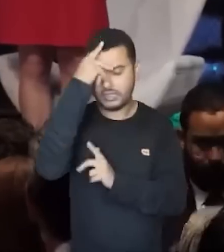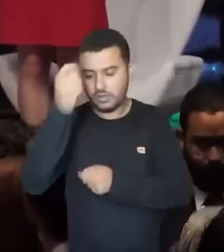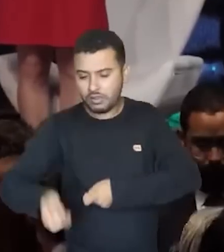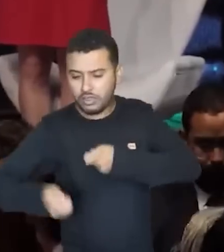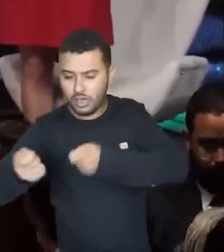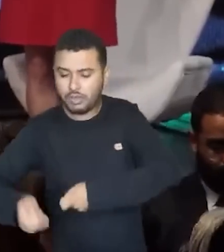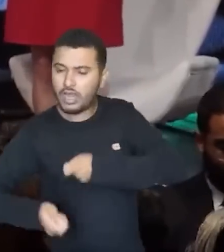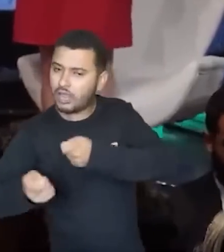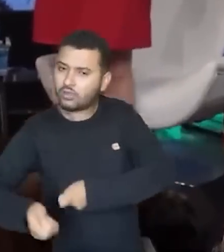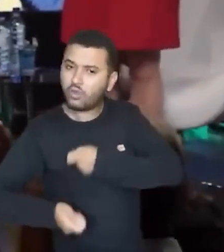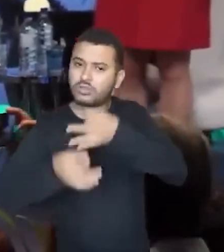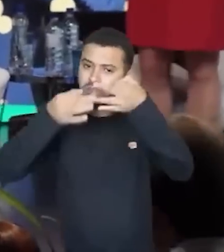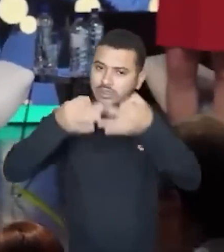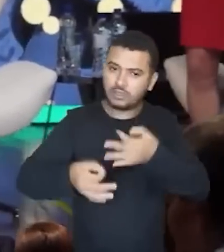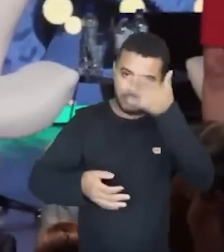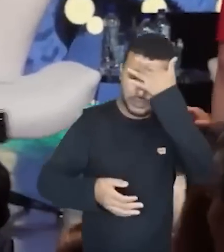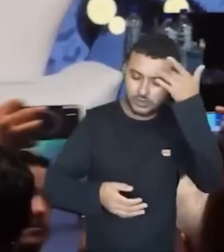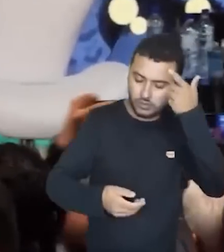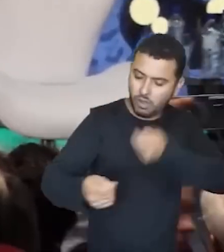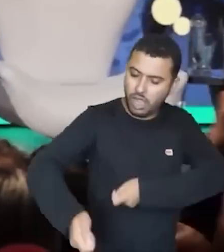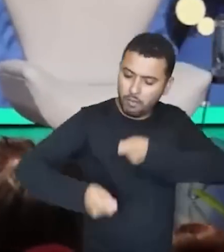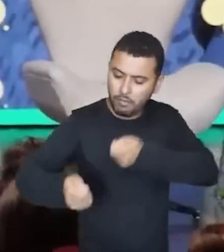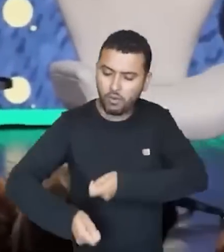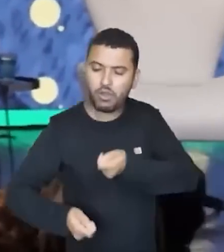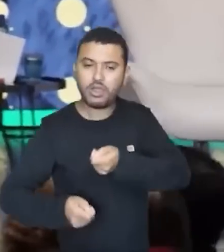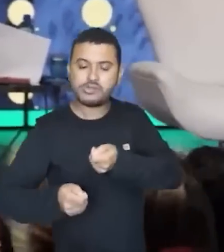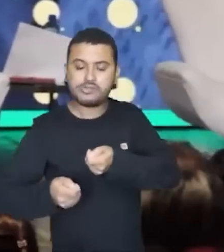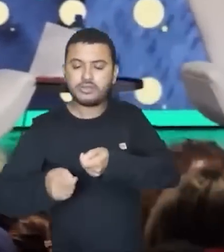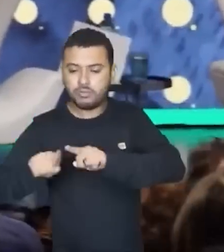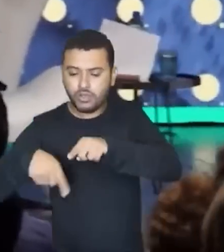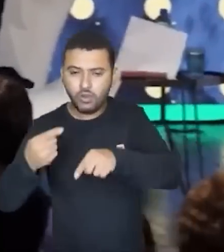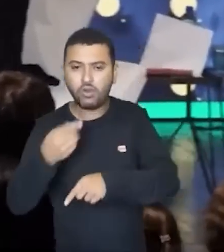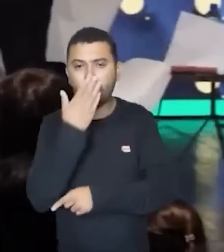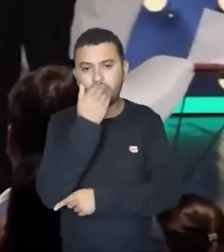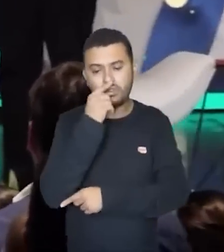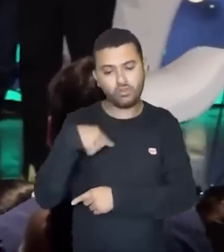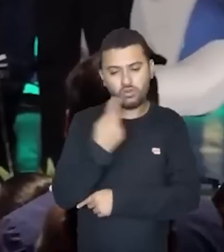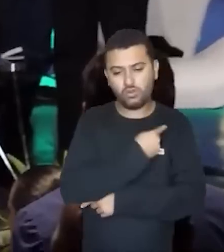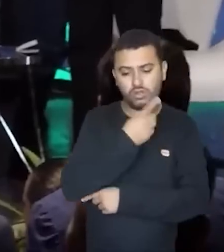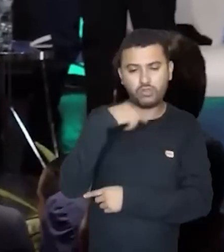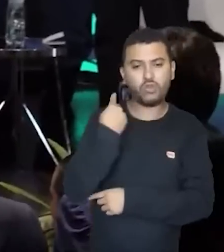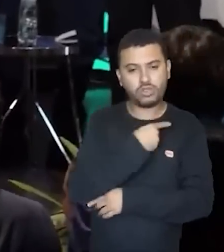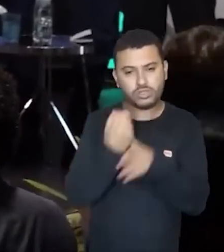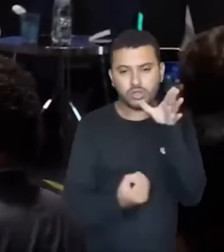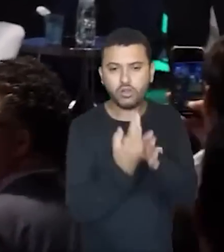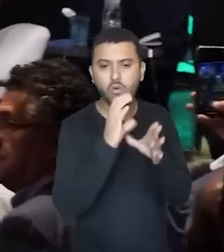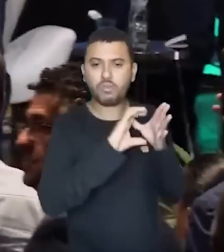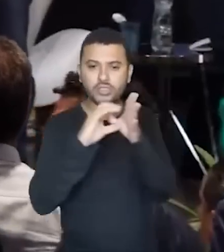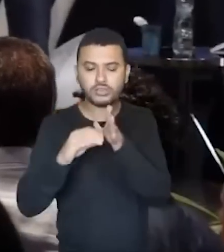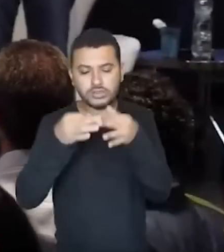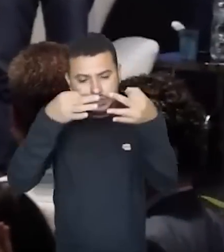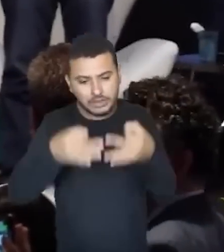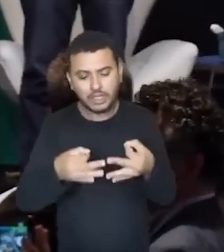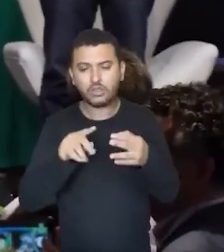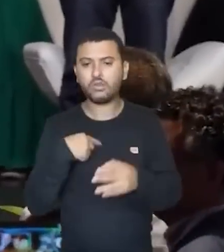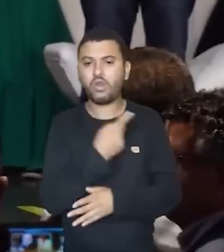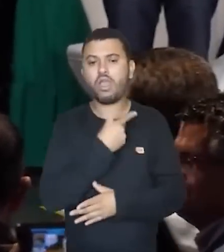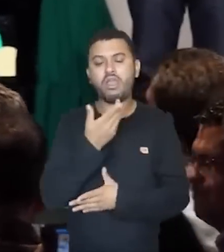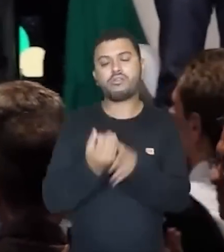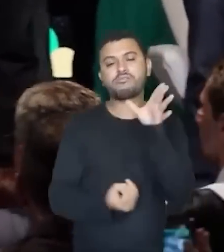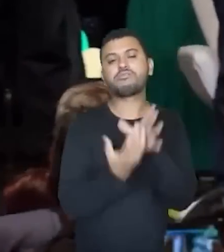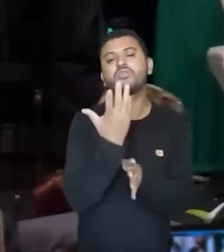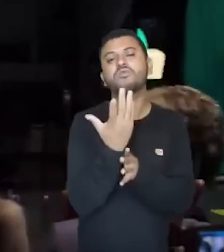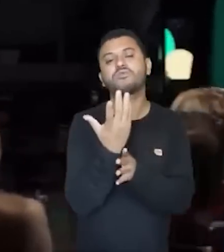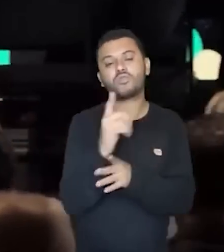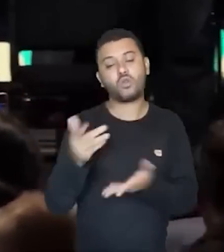nós comemos. Esse partido tinha que ser criado e nós conseguimos criá-lo. É por isso que nós somos hoje o